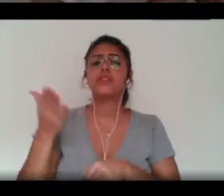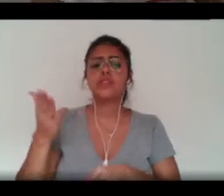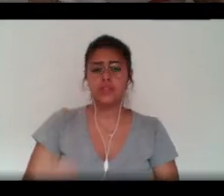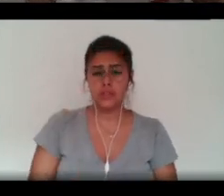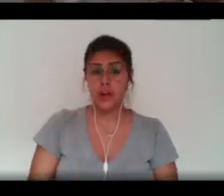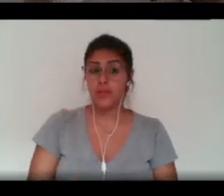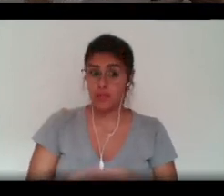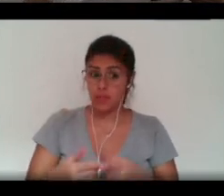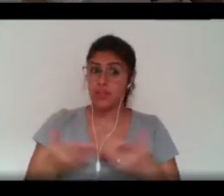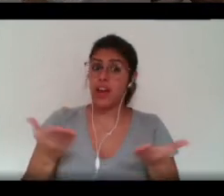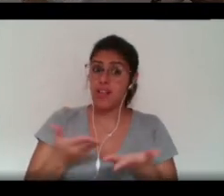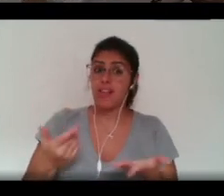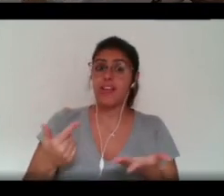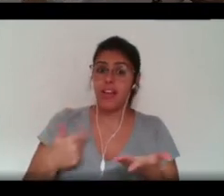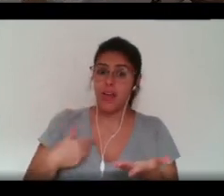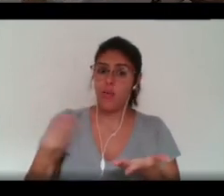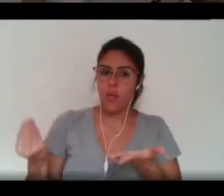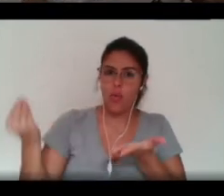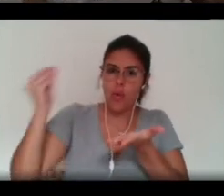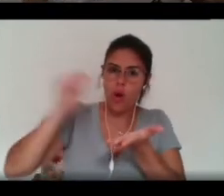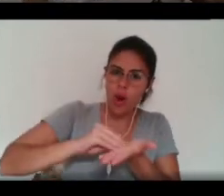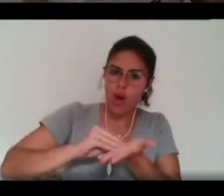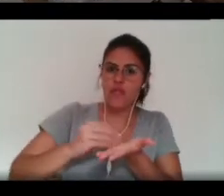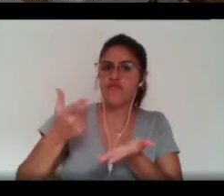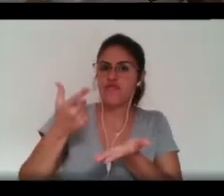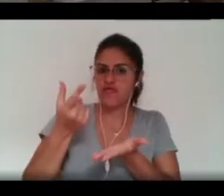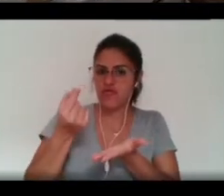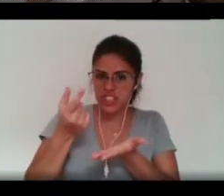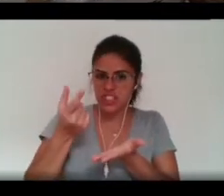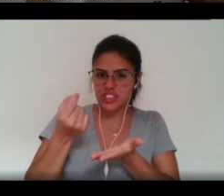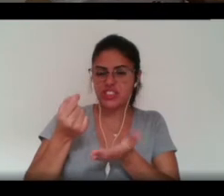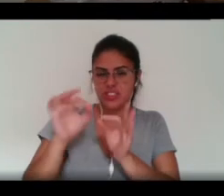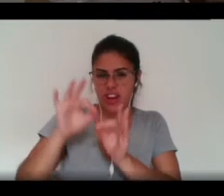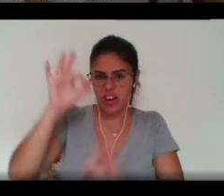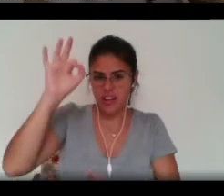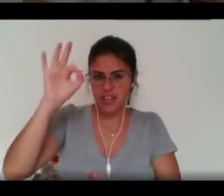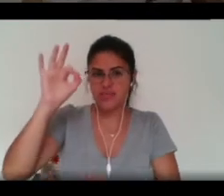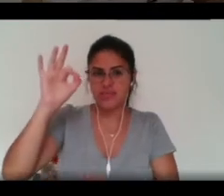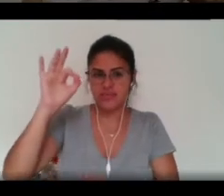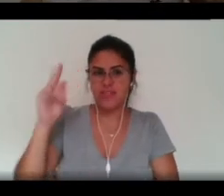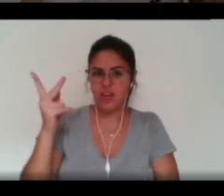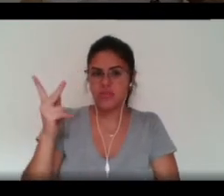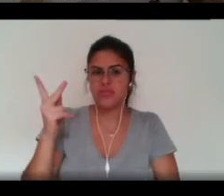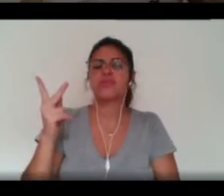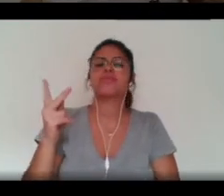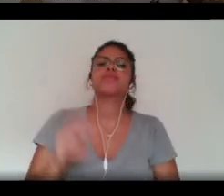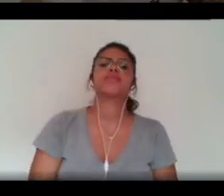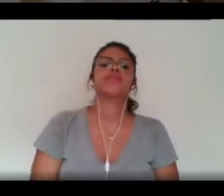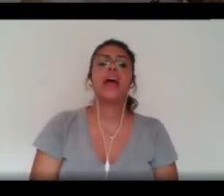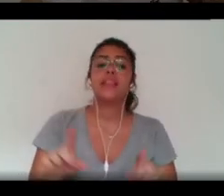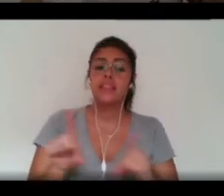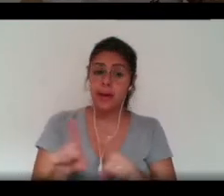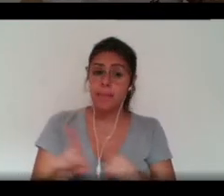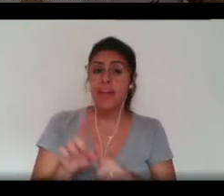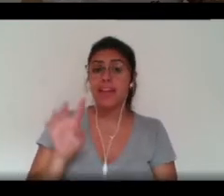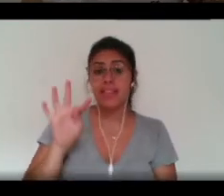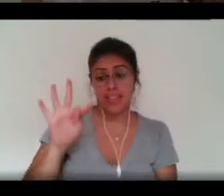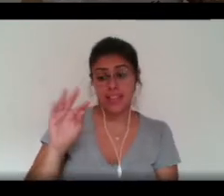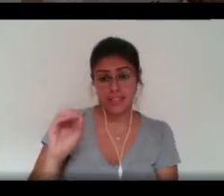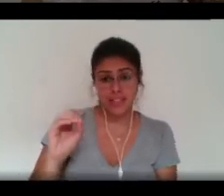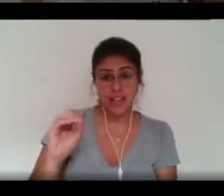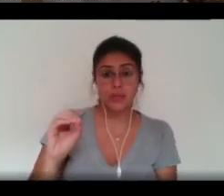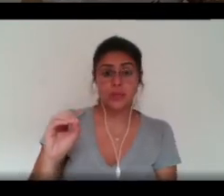pegar H igual a 20 metros, que é a altura do prédio. Eu posso pegar